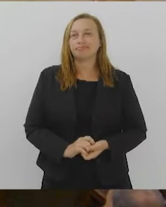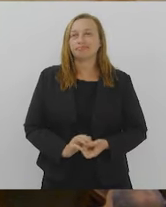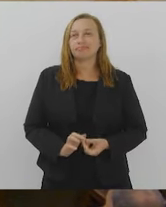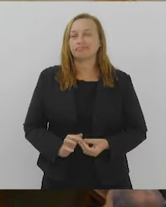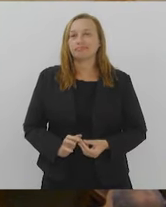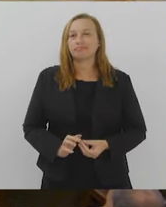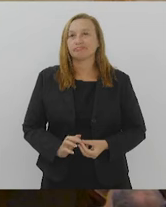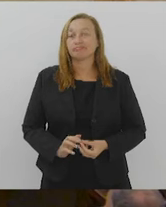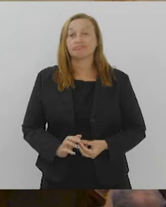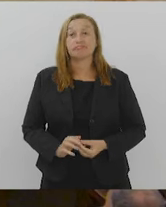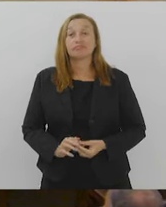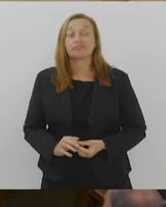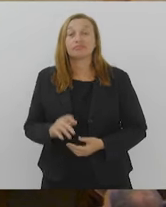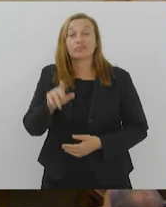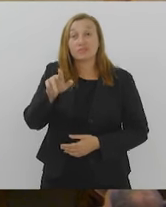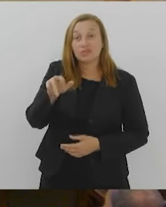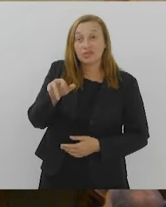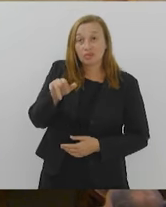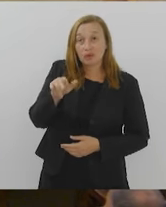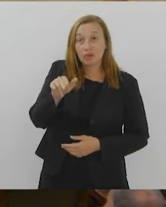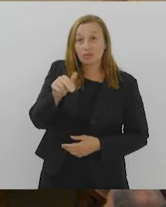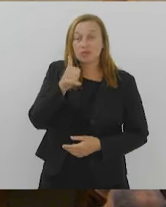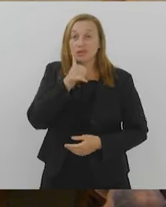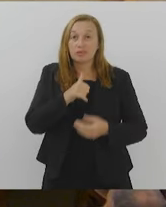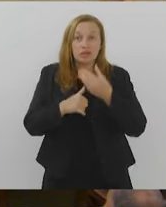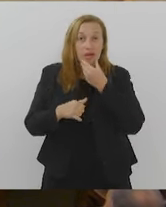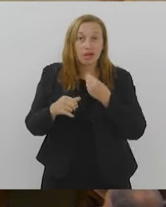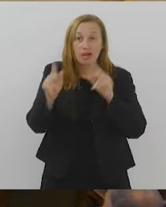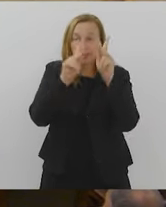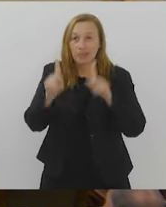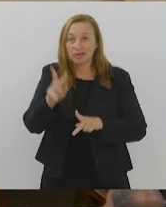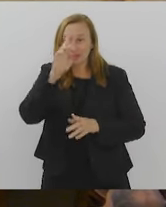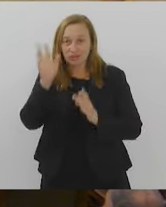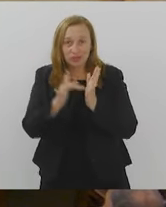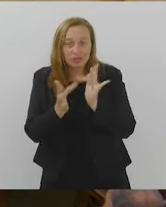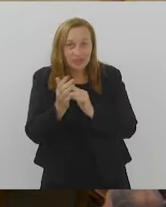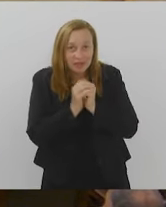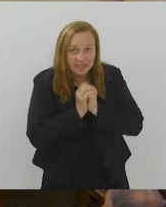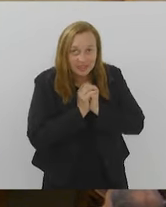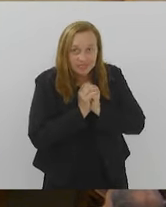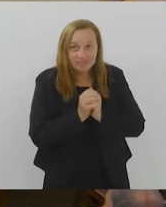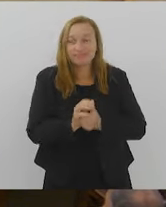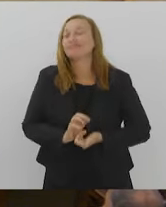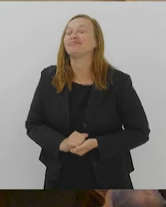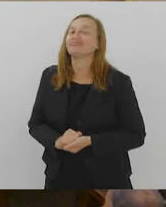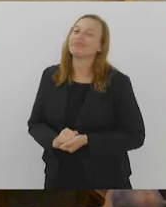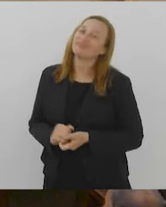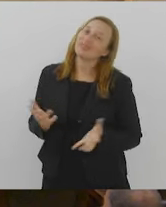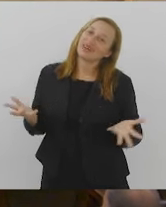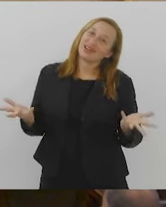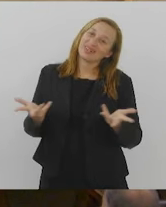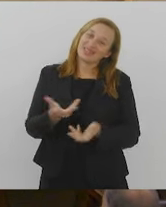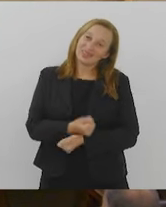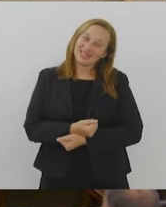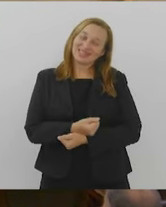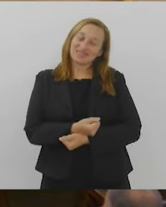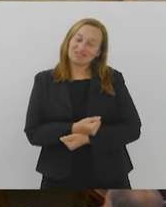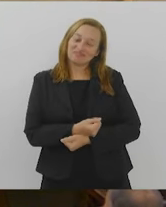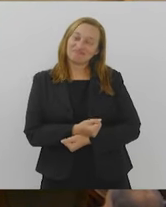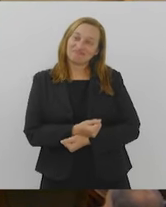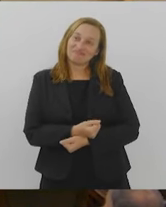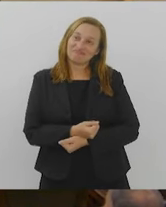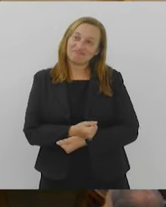Minhas irmãs e meus irmãos, a paz do Senhor Jesus. Que maravilha. Isso.